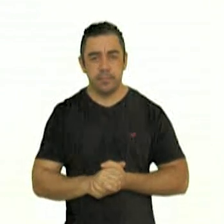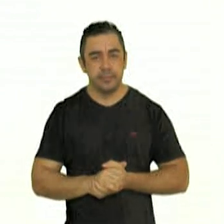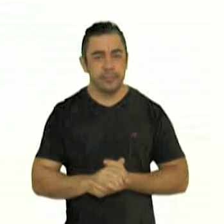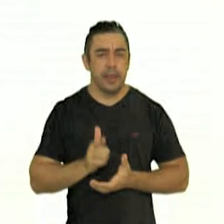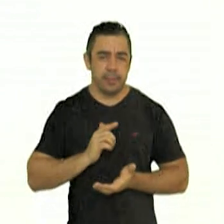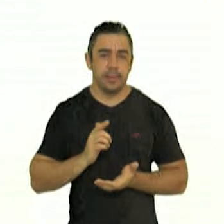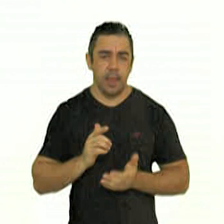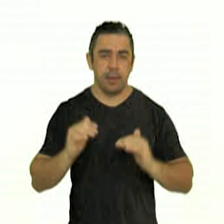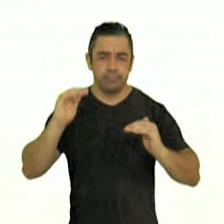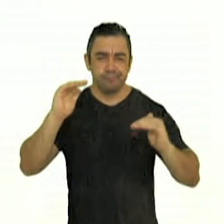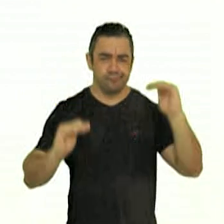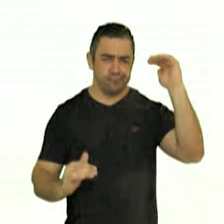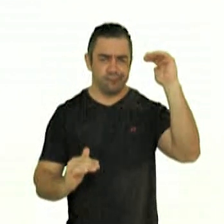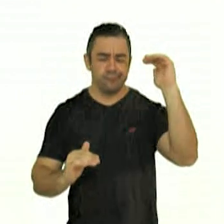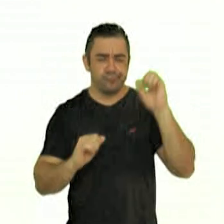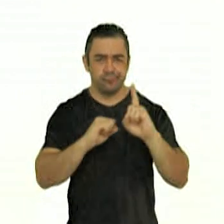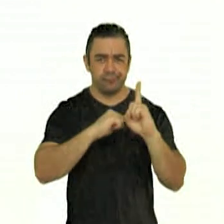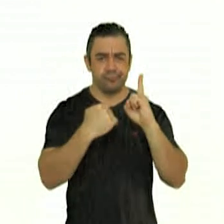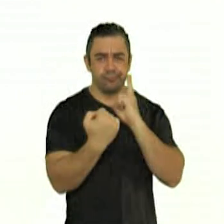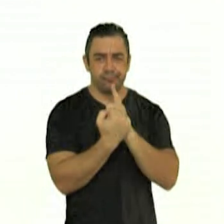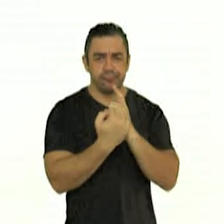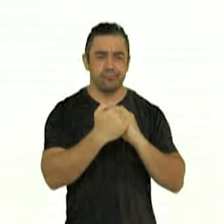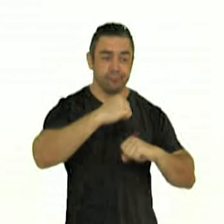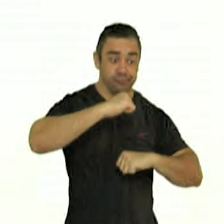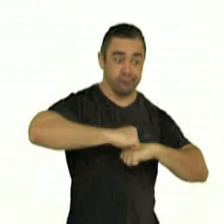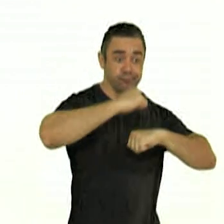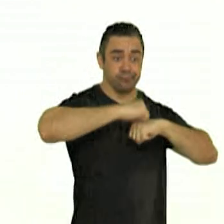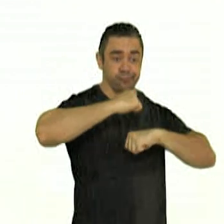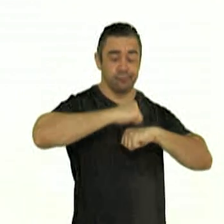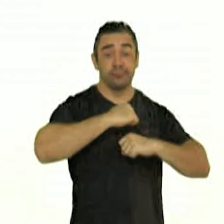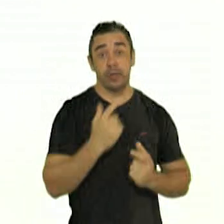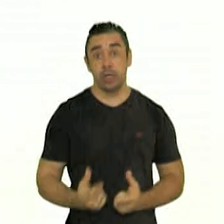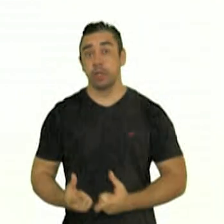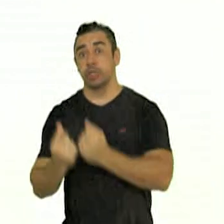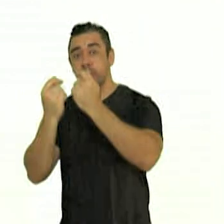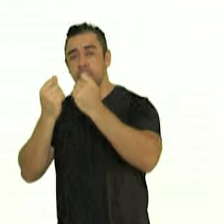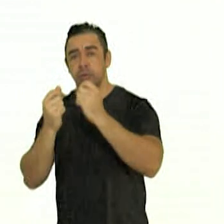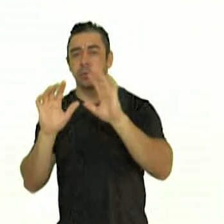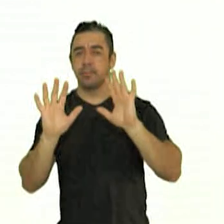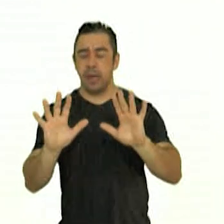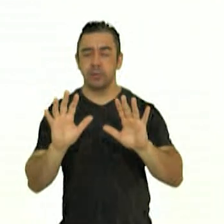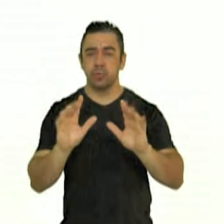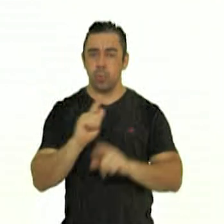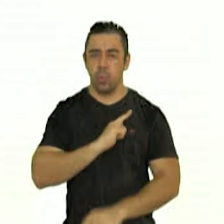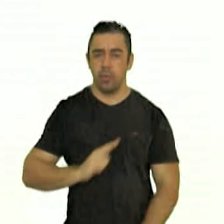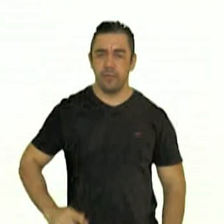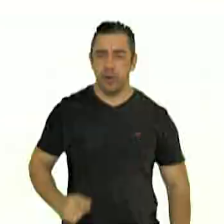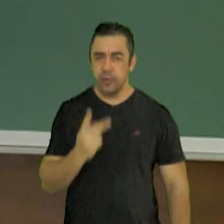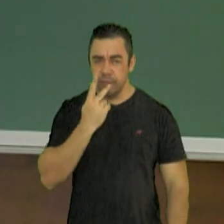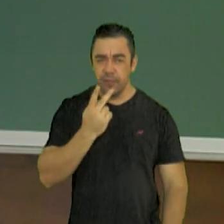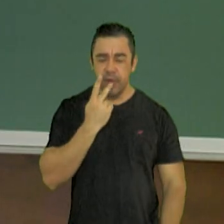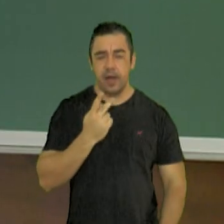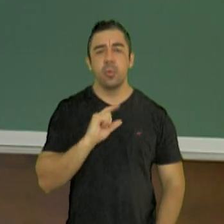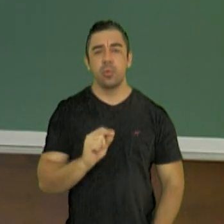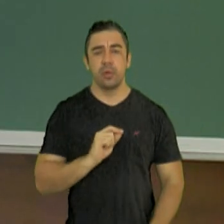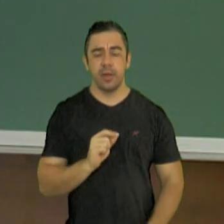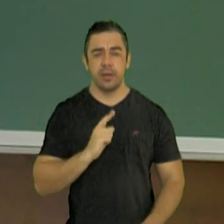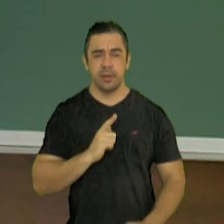desequilíbrio social, né, apesar do governo negar, aquele sistema de castas ainda existe na Índia, né?